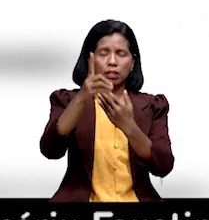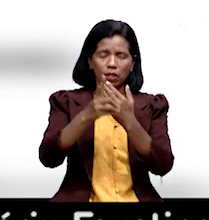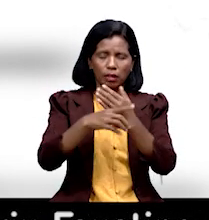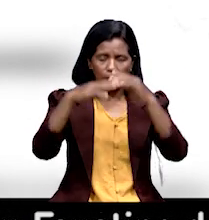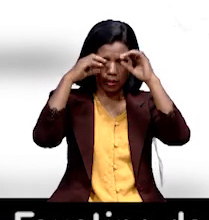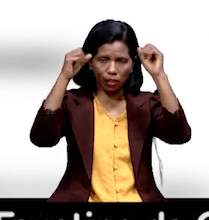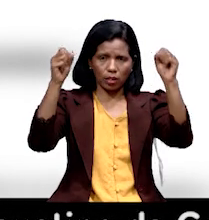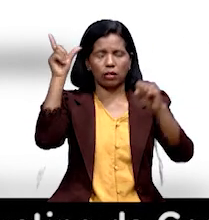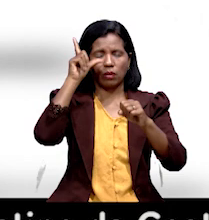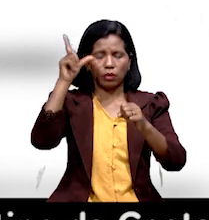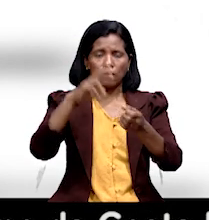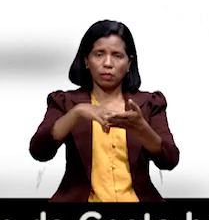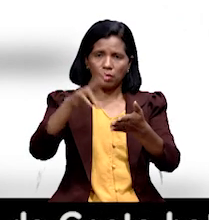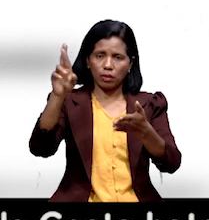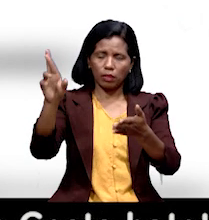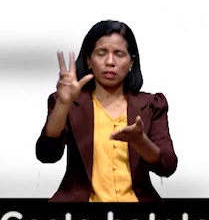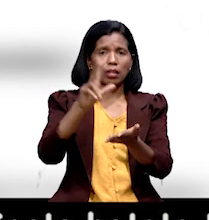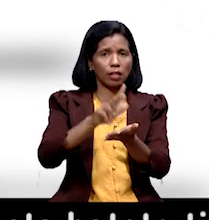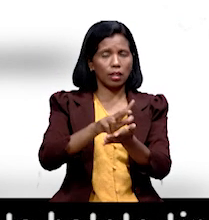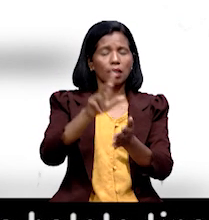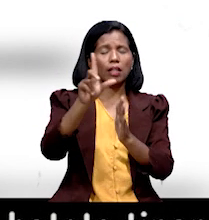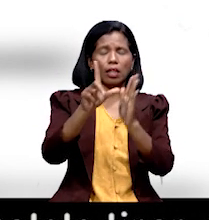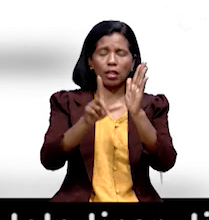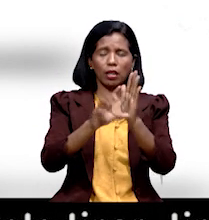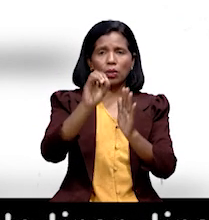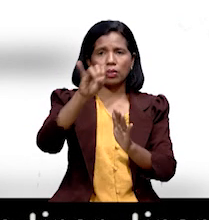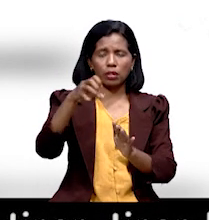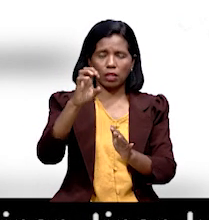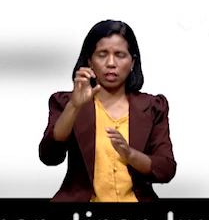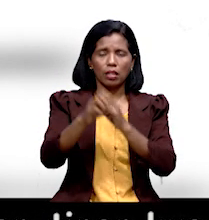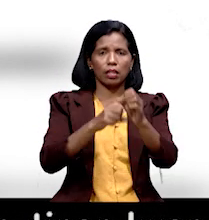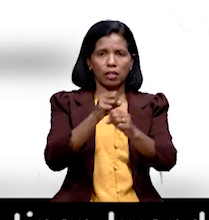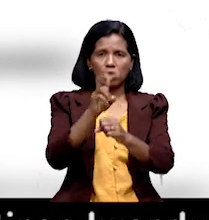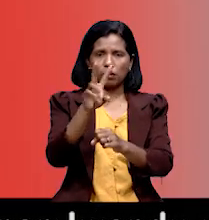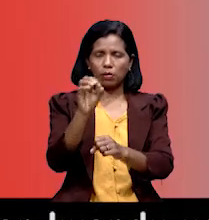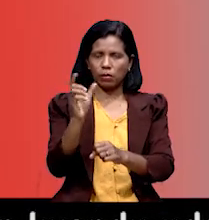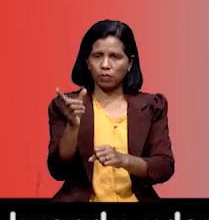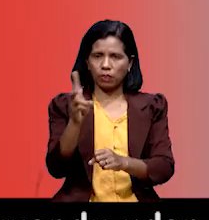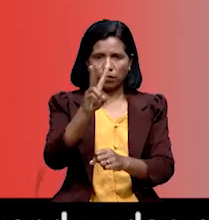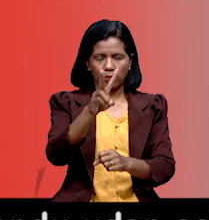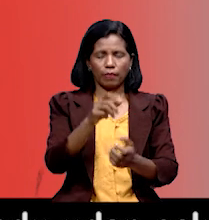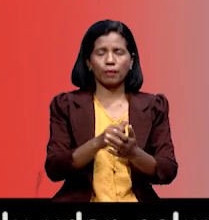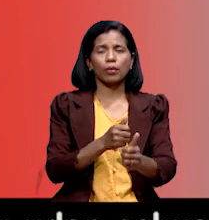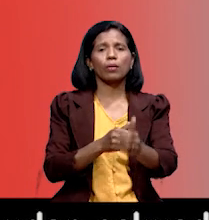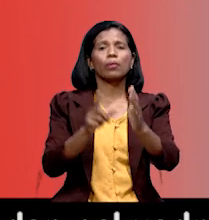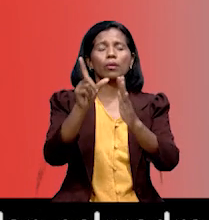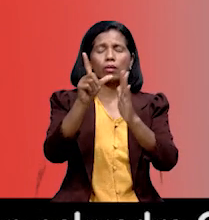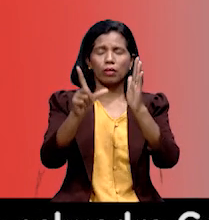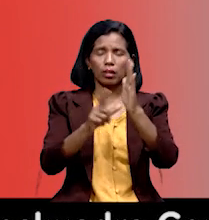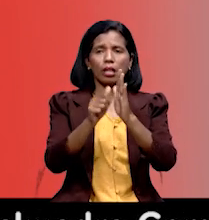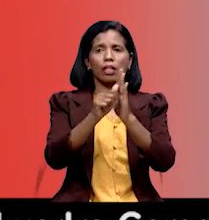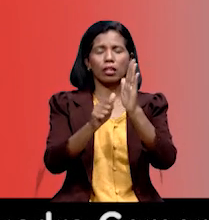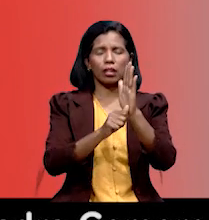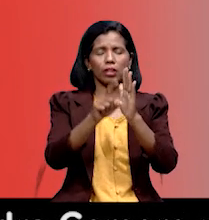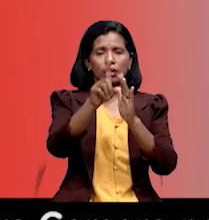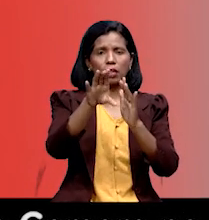Luolo, promulga a Lei Orçamento Geral do Estado, Tinari Honrua, Rua Nulo, Recin Rua. Tuir Constituição, artigo Atos Ida Sanulo